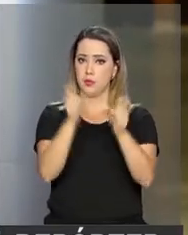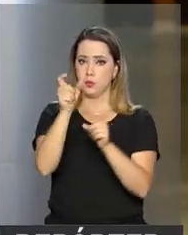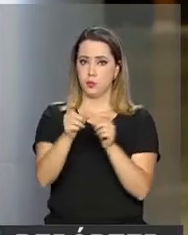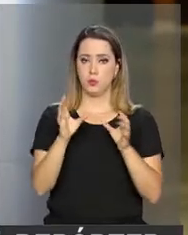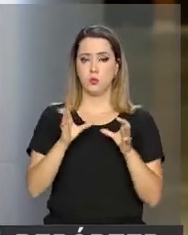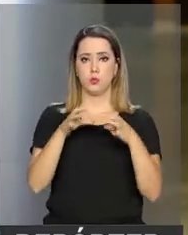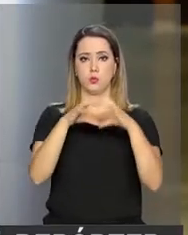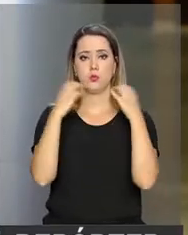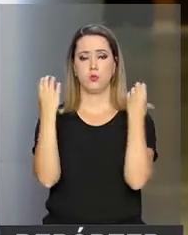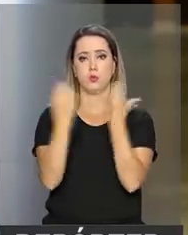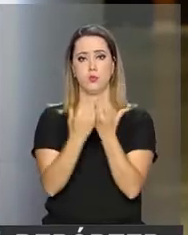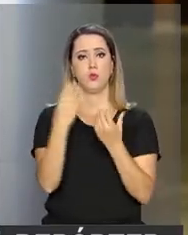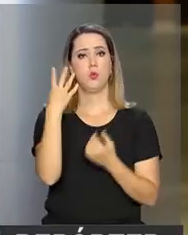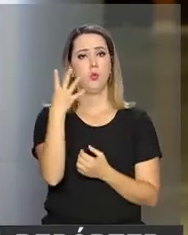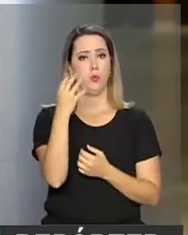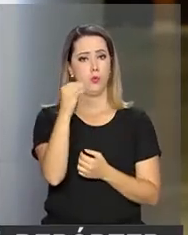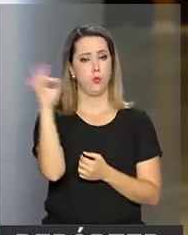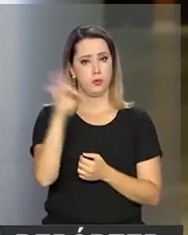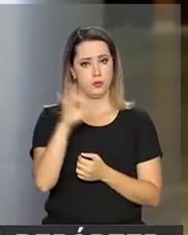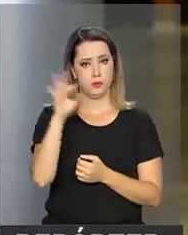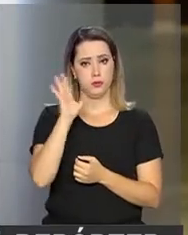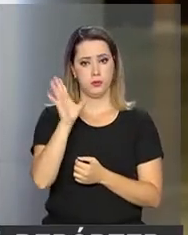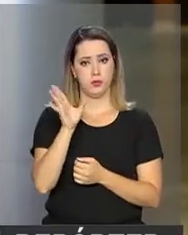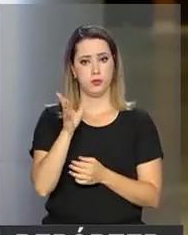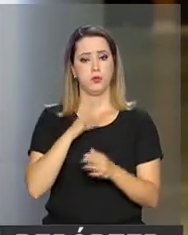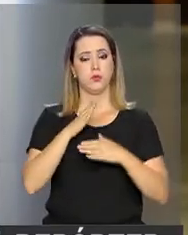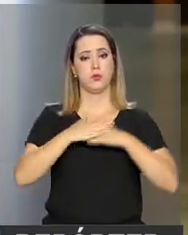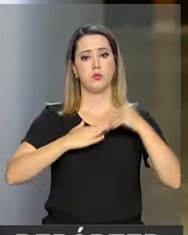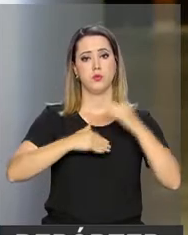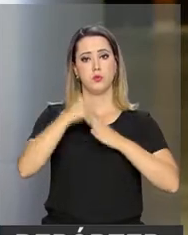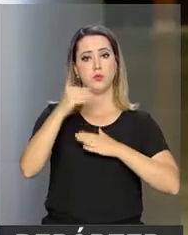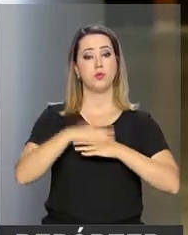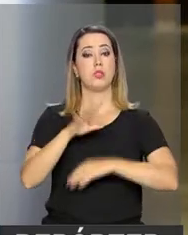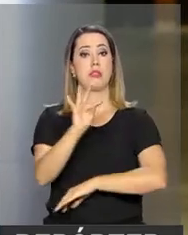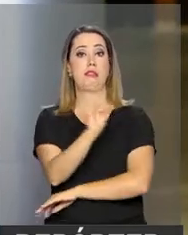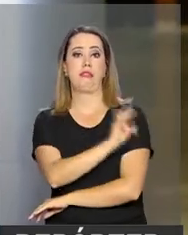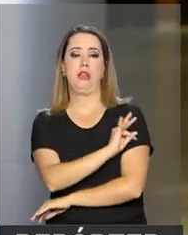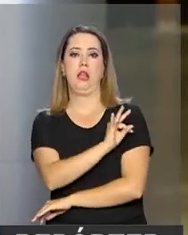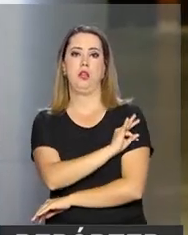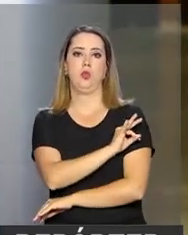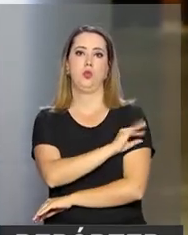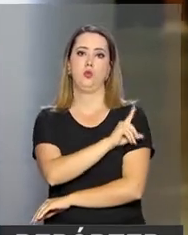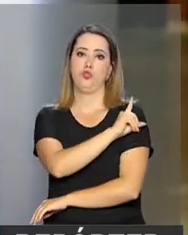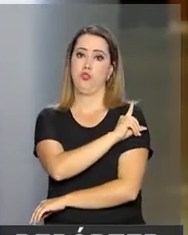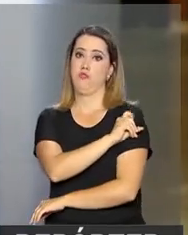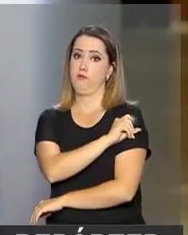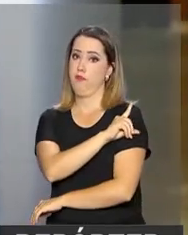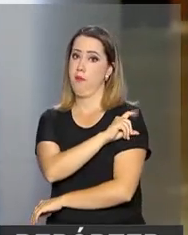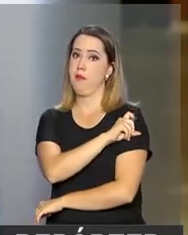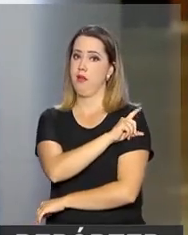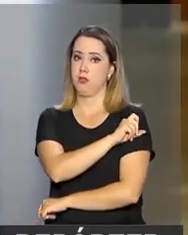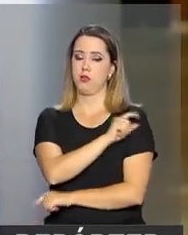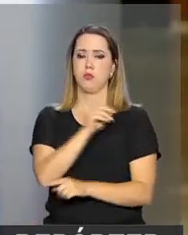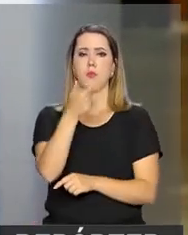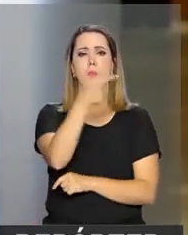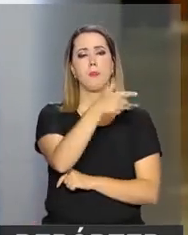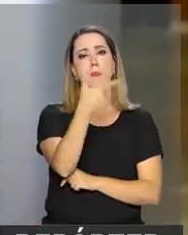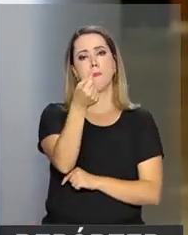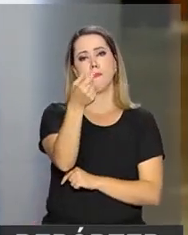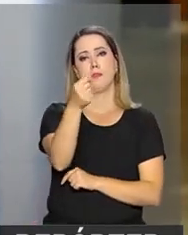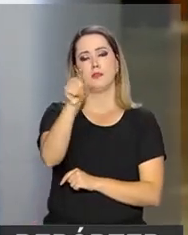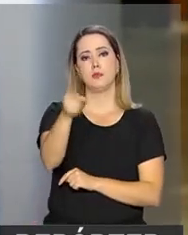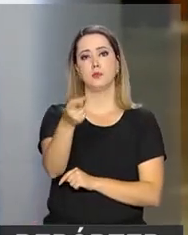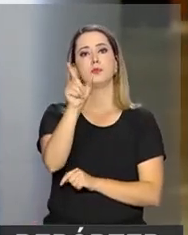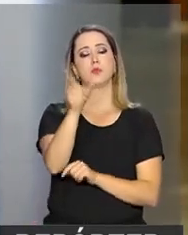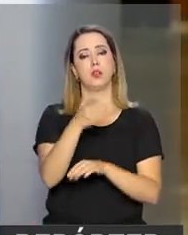comunitários, 40% já possuem qualificação como técnico de enfermagem. Os outros 200 mil agentes